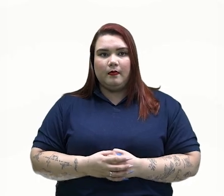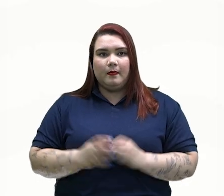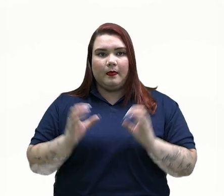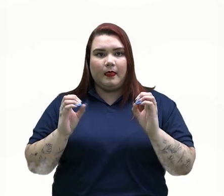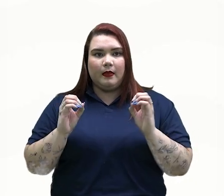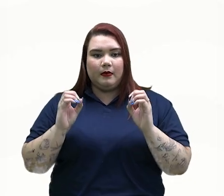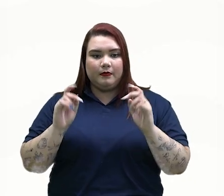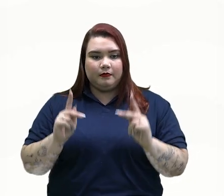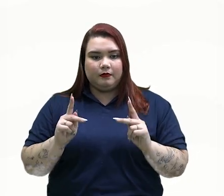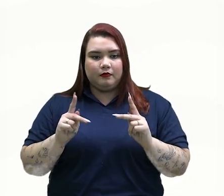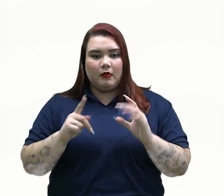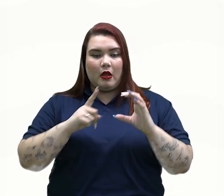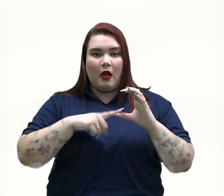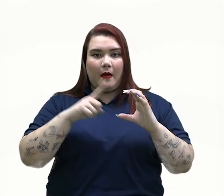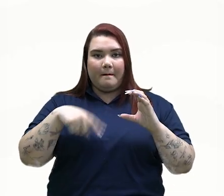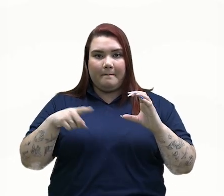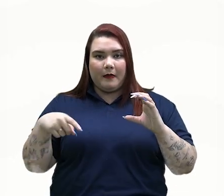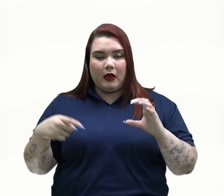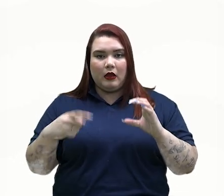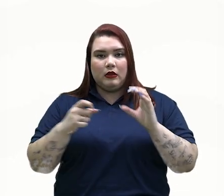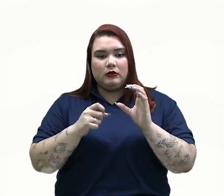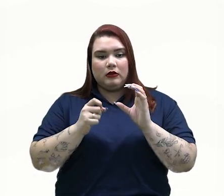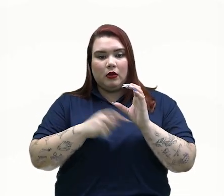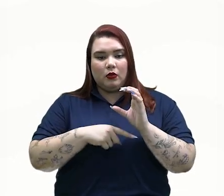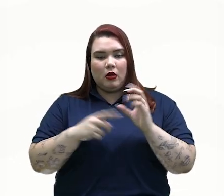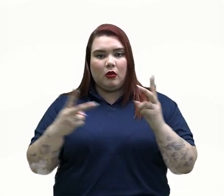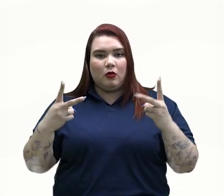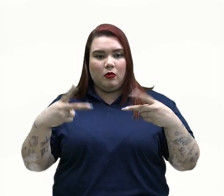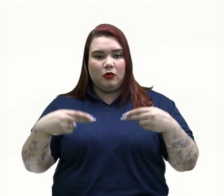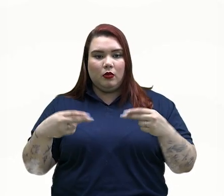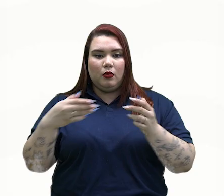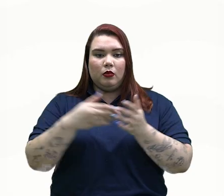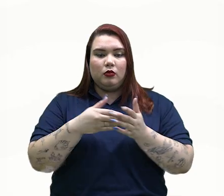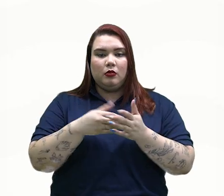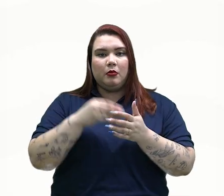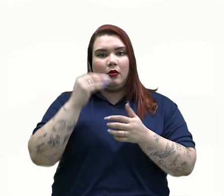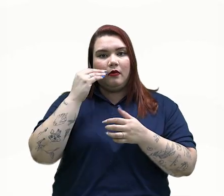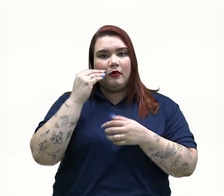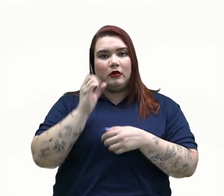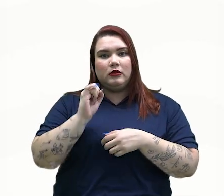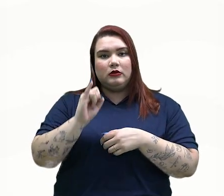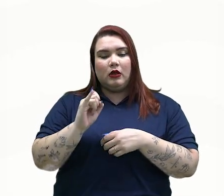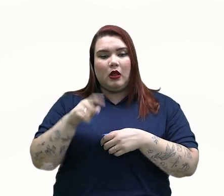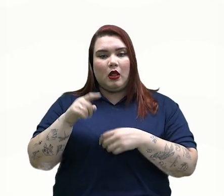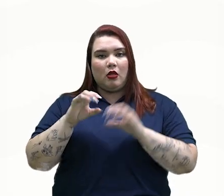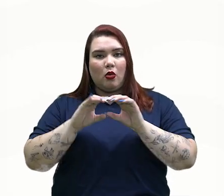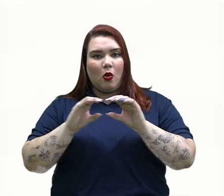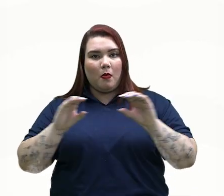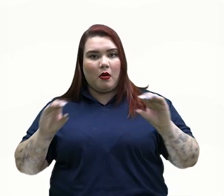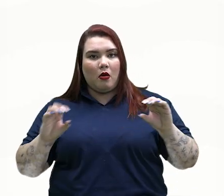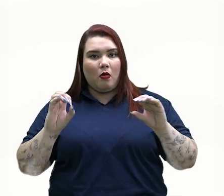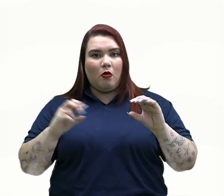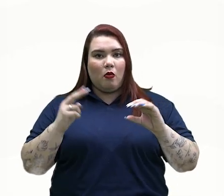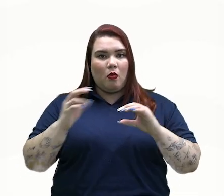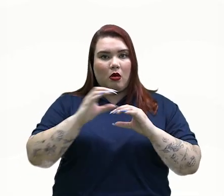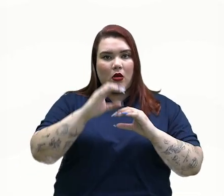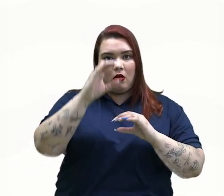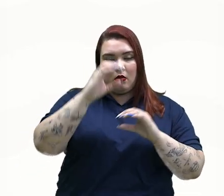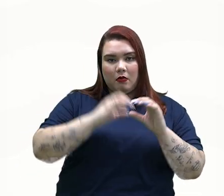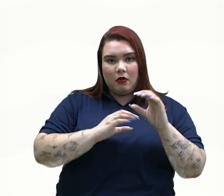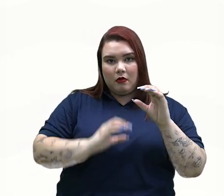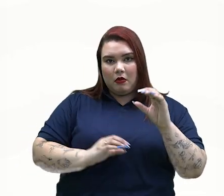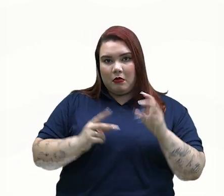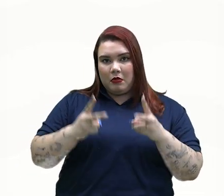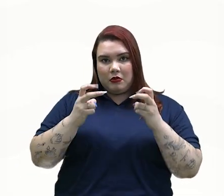Ok? Então, aberta, saturada e homogênea. E por último, a gente vai determinar se ela é normal ou ramificada. Como a gente também não observa a presença